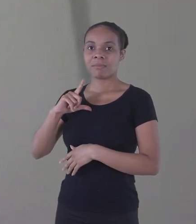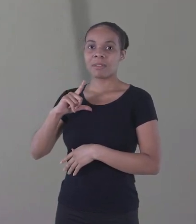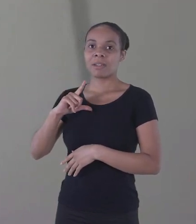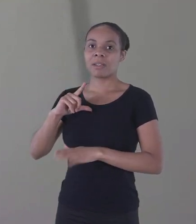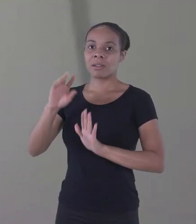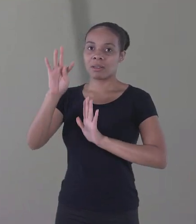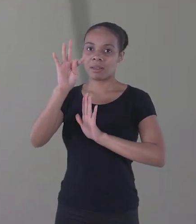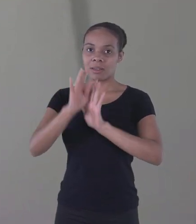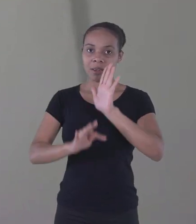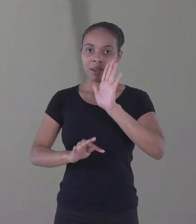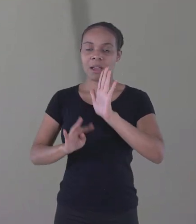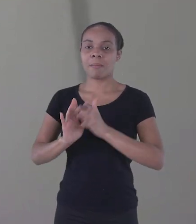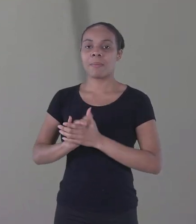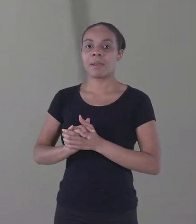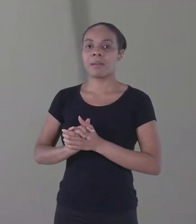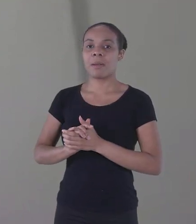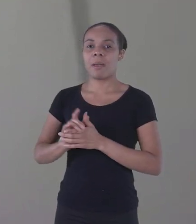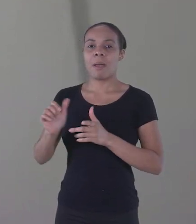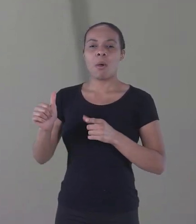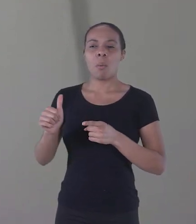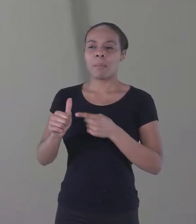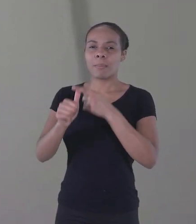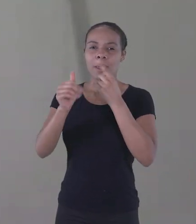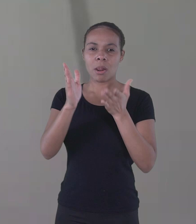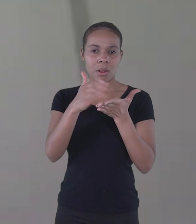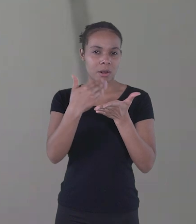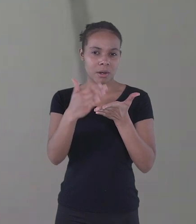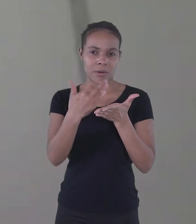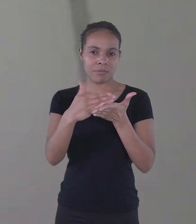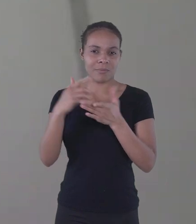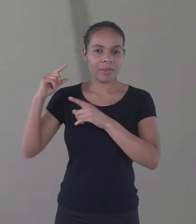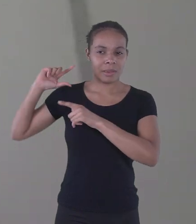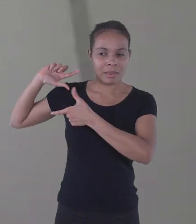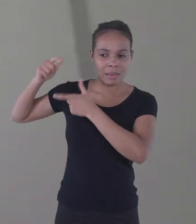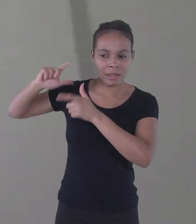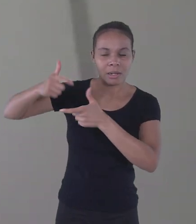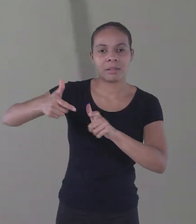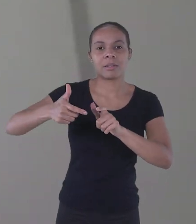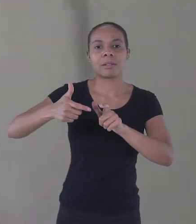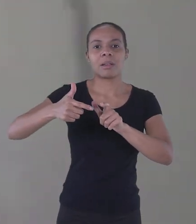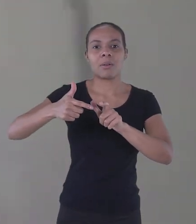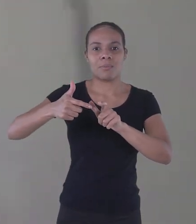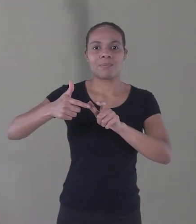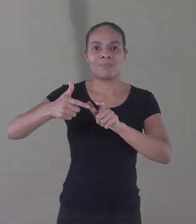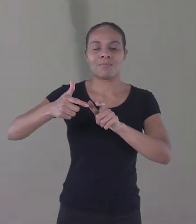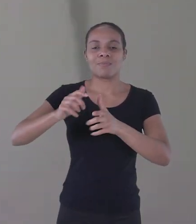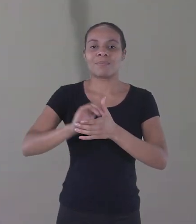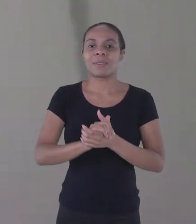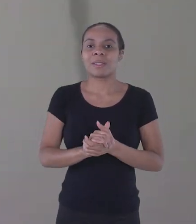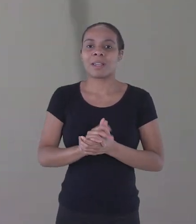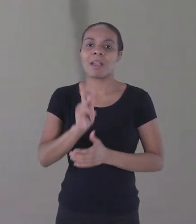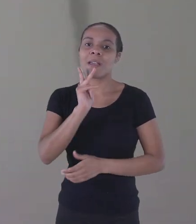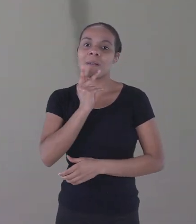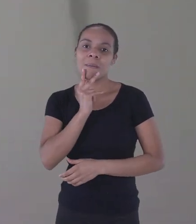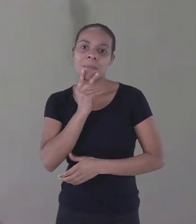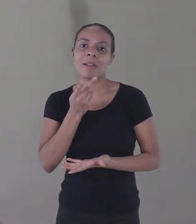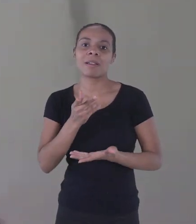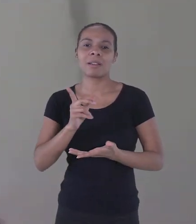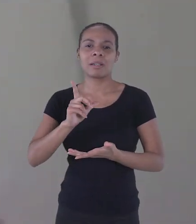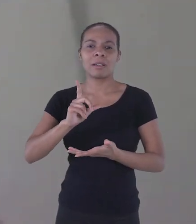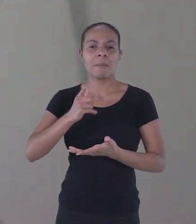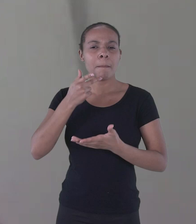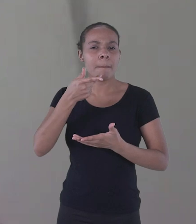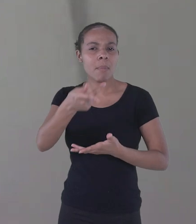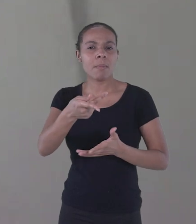são os primeiros livros da tradição hebraica. Há muitos salmos de indignação, de protesto,